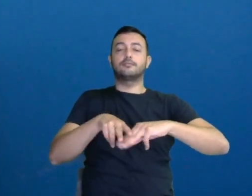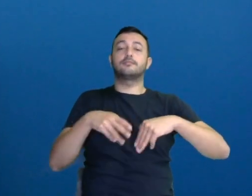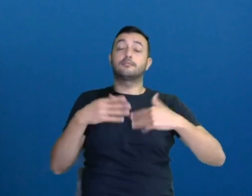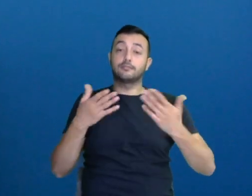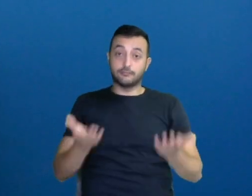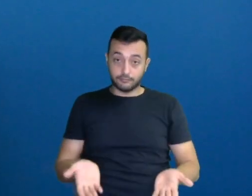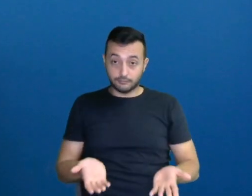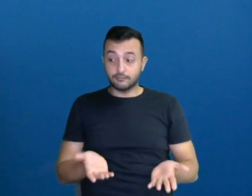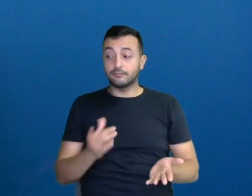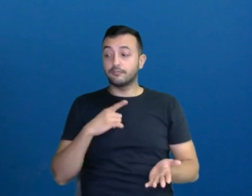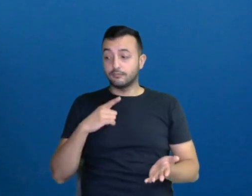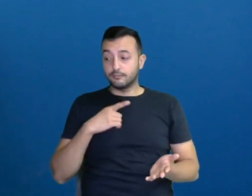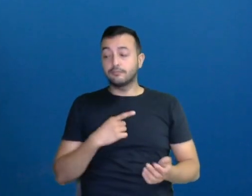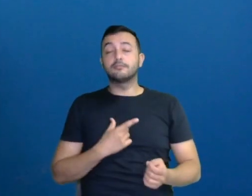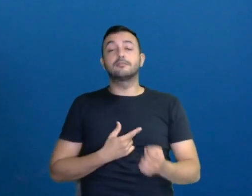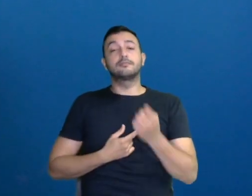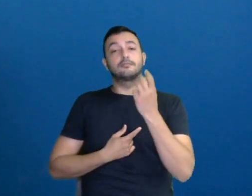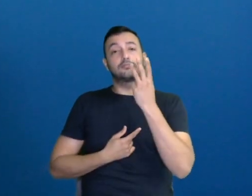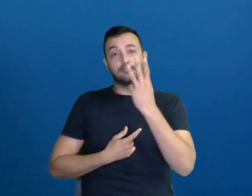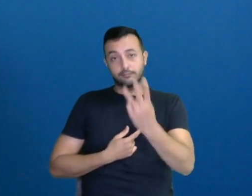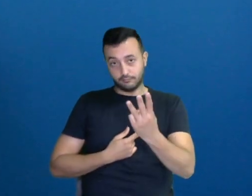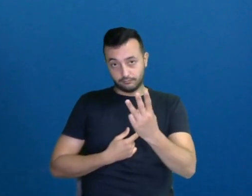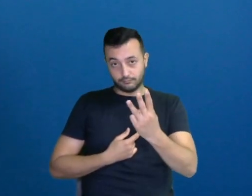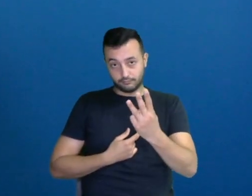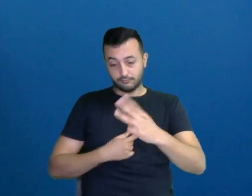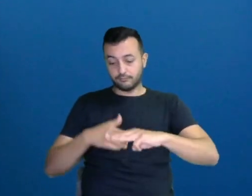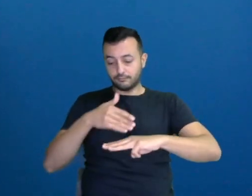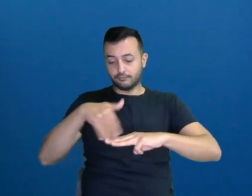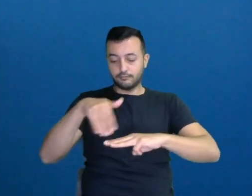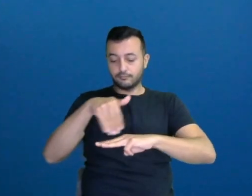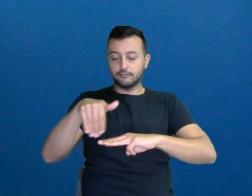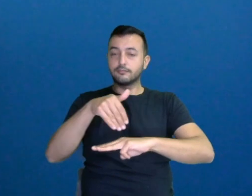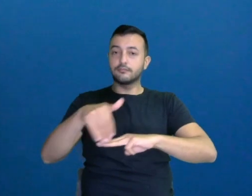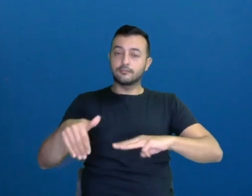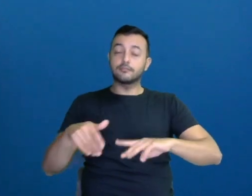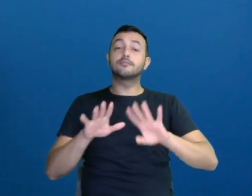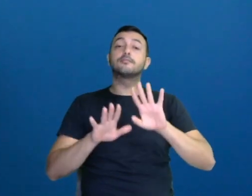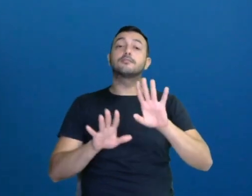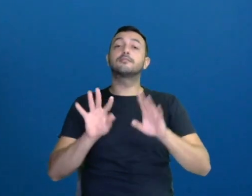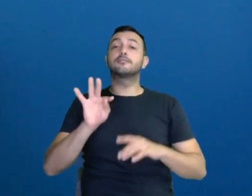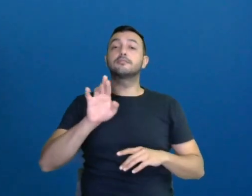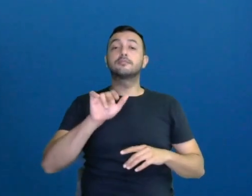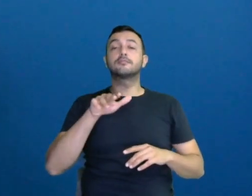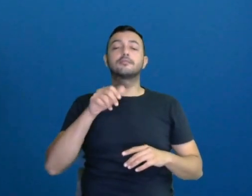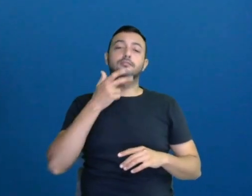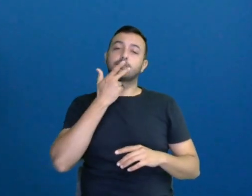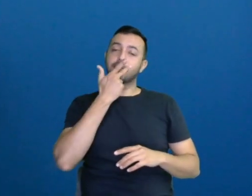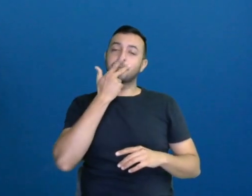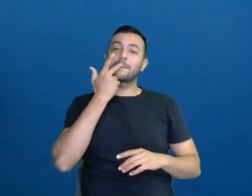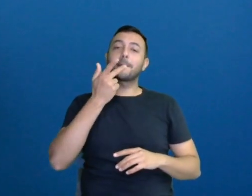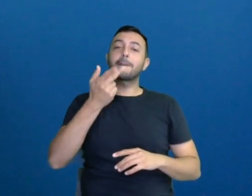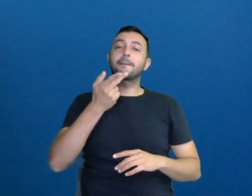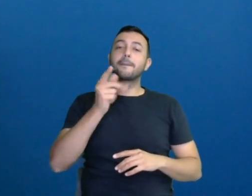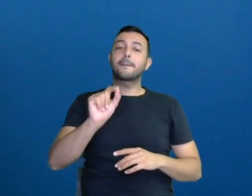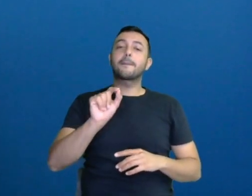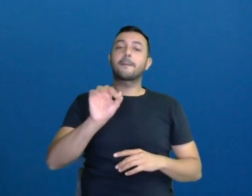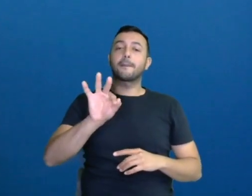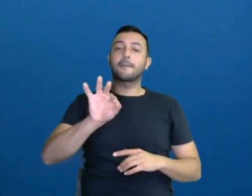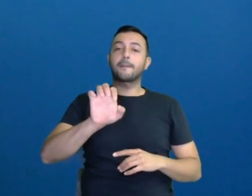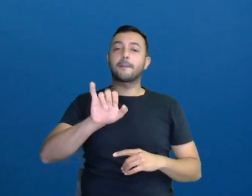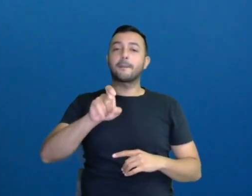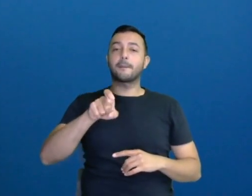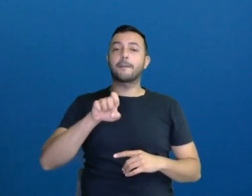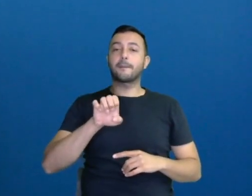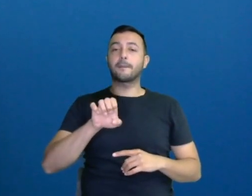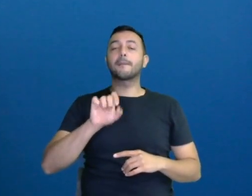Nessa situação, nós temos três retas paralelas. Mas o próprio teorema diz, um feixe de retas paralelas, não precisa ser só